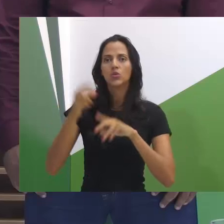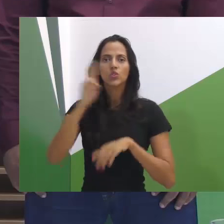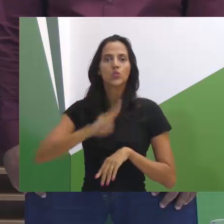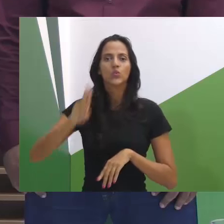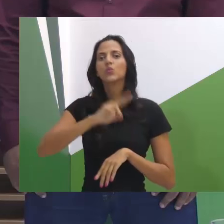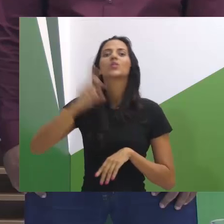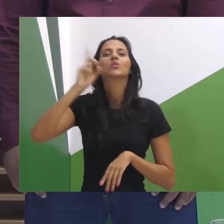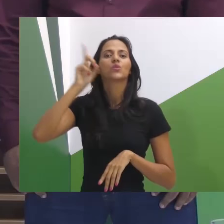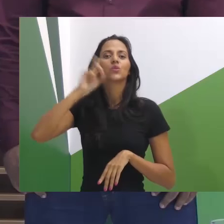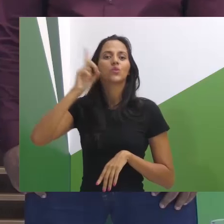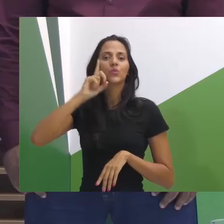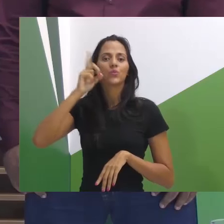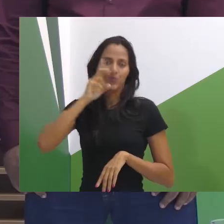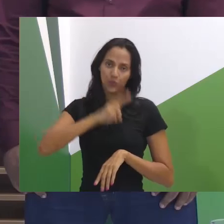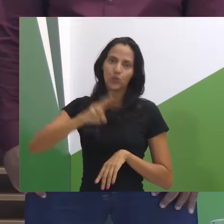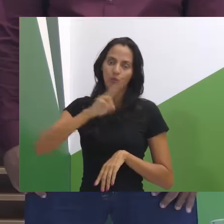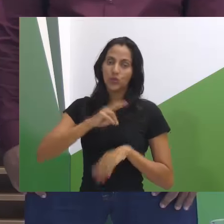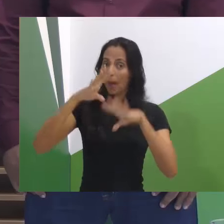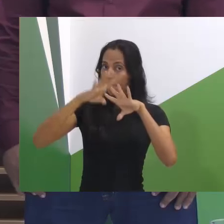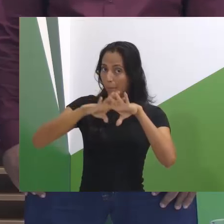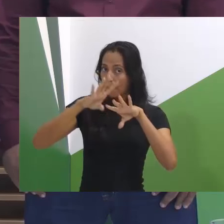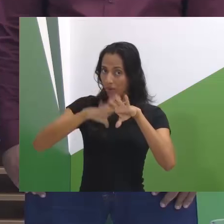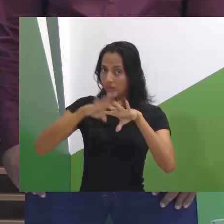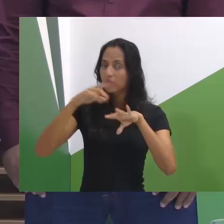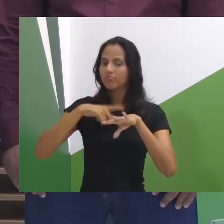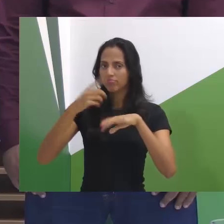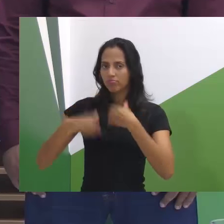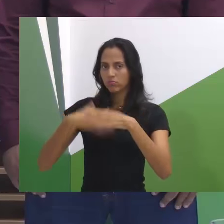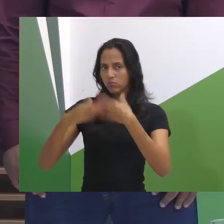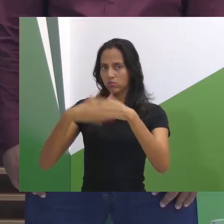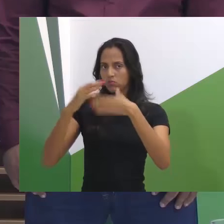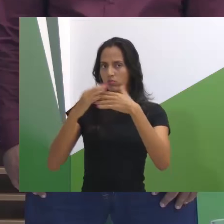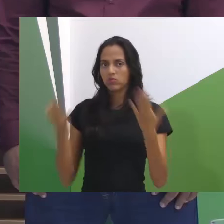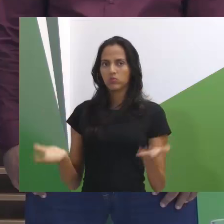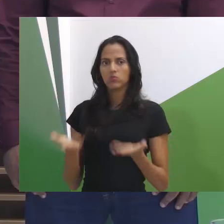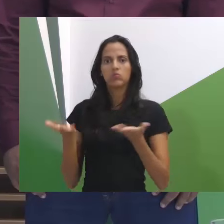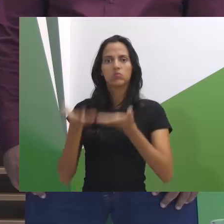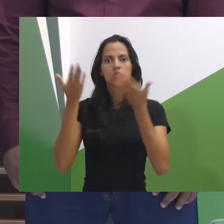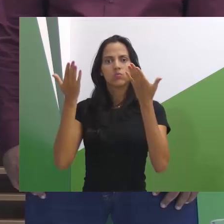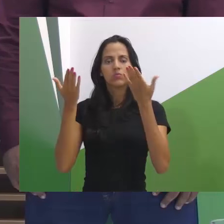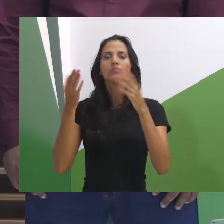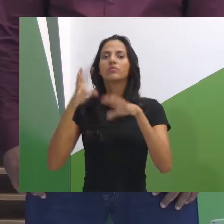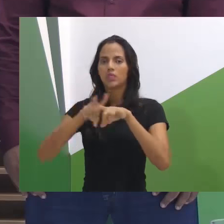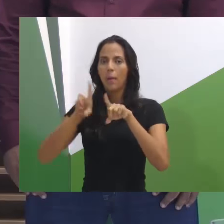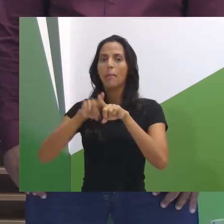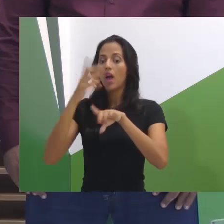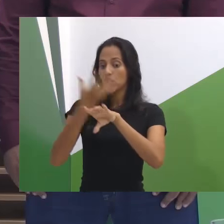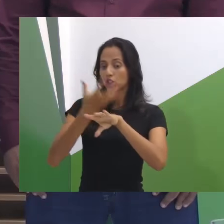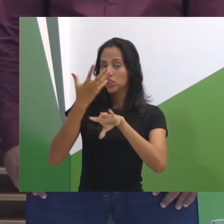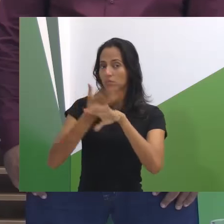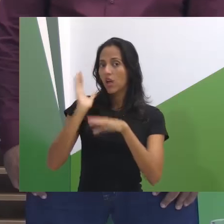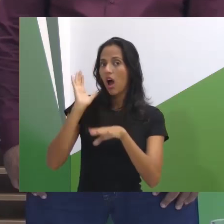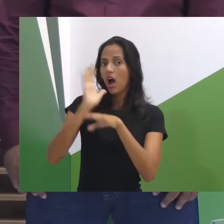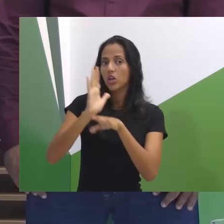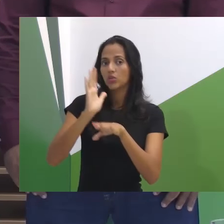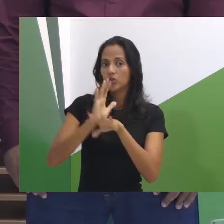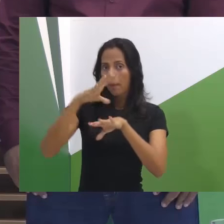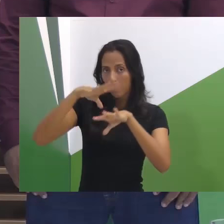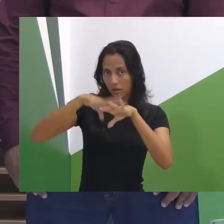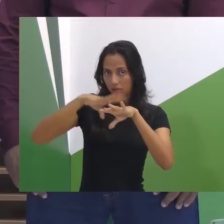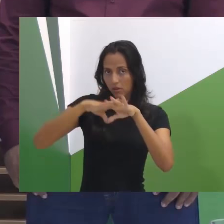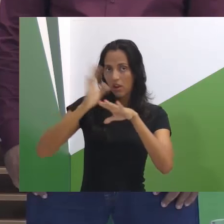trabalhamos Mas a matemática tem alavancado o ensino das outras disciplinas também A experiência tem